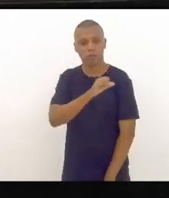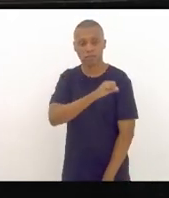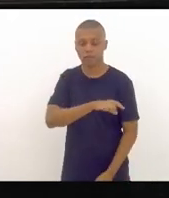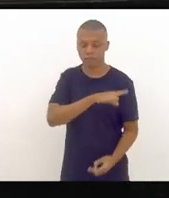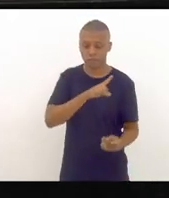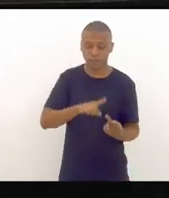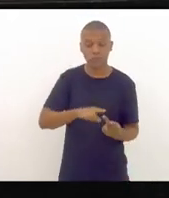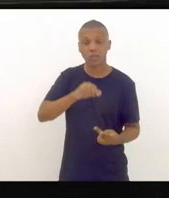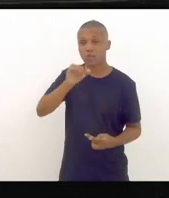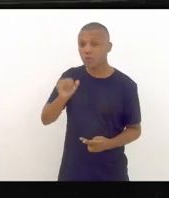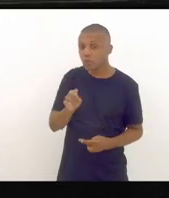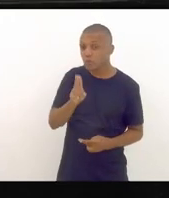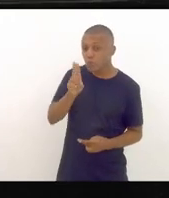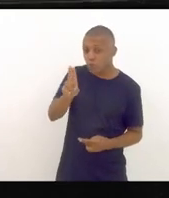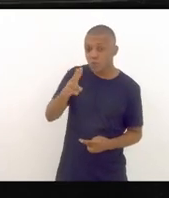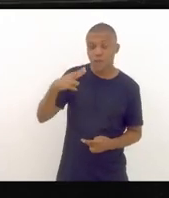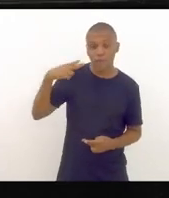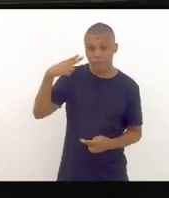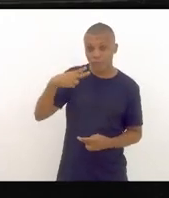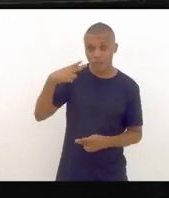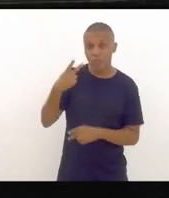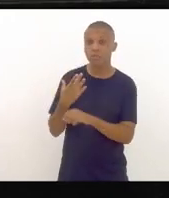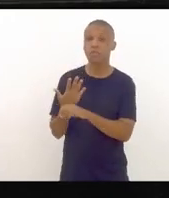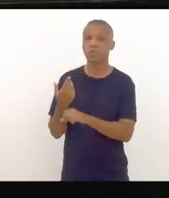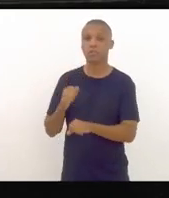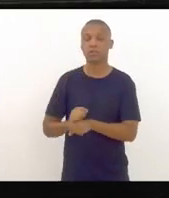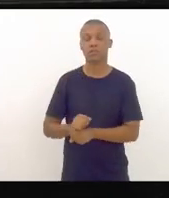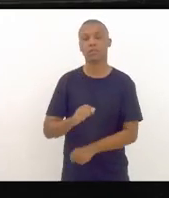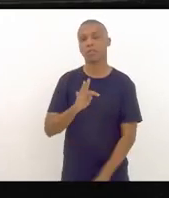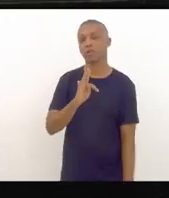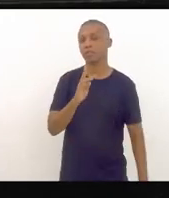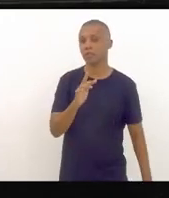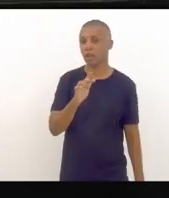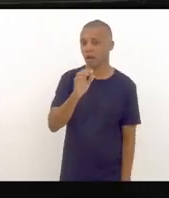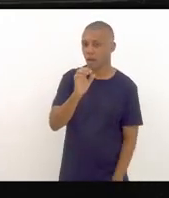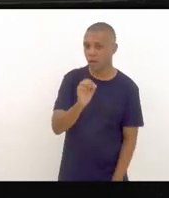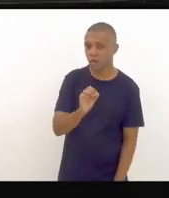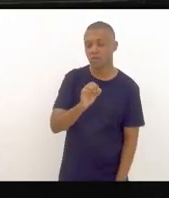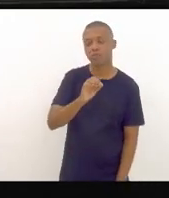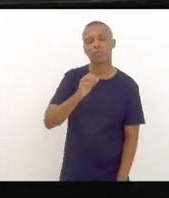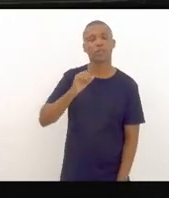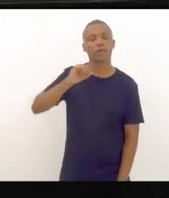Wills, de Caxias, Tiago de Japeri, Renan